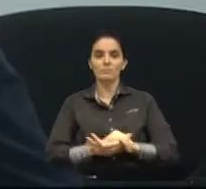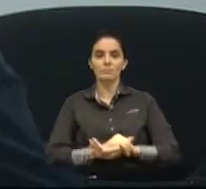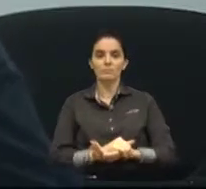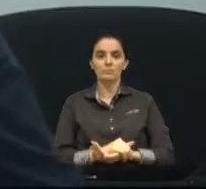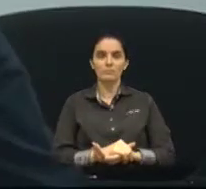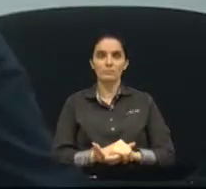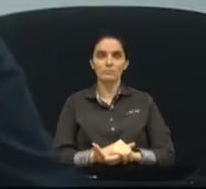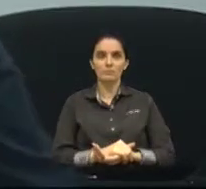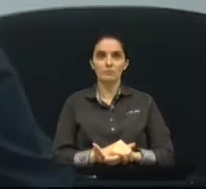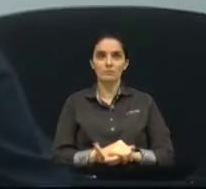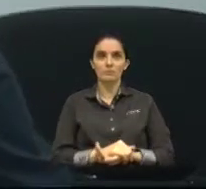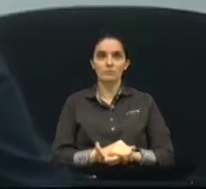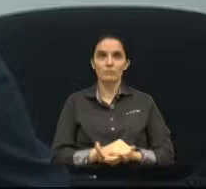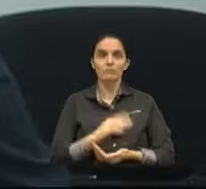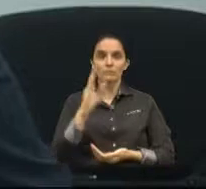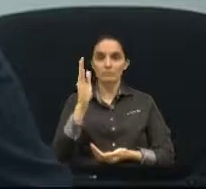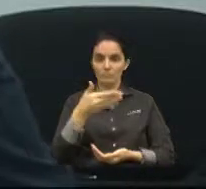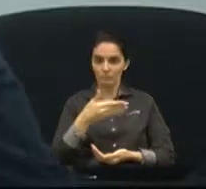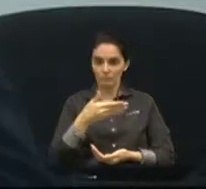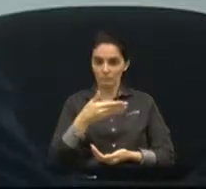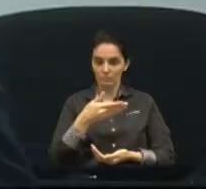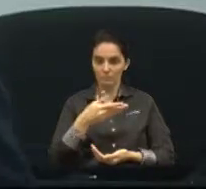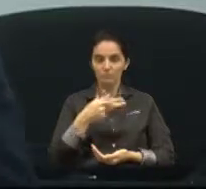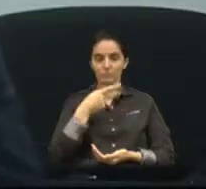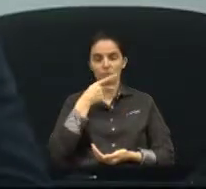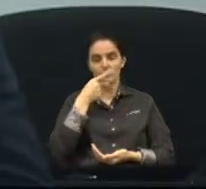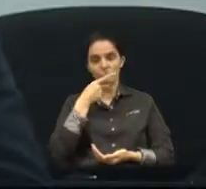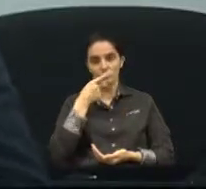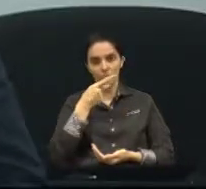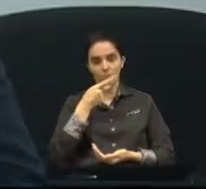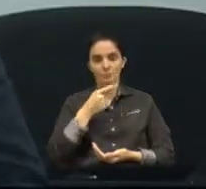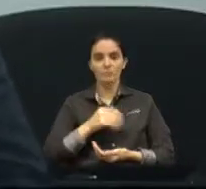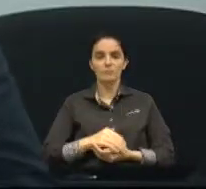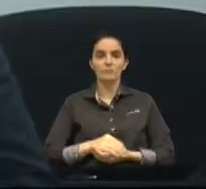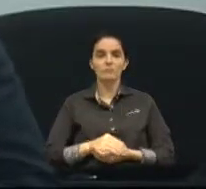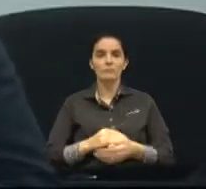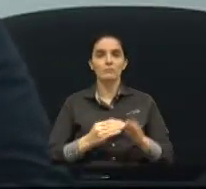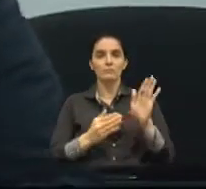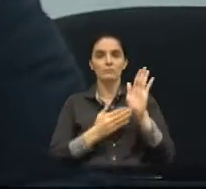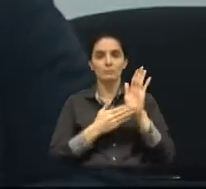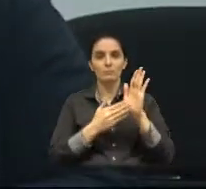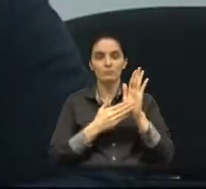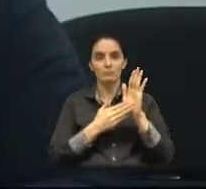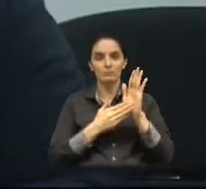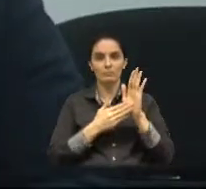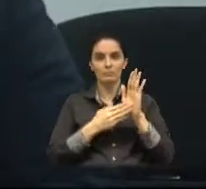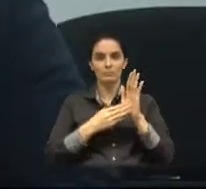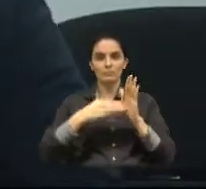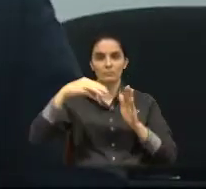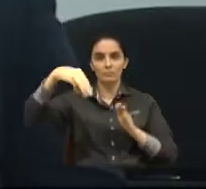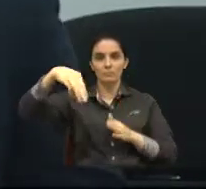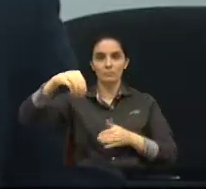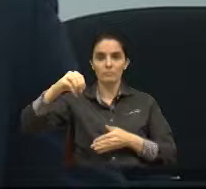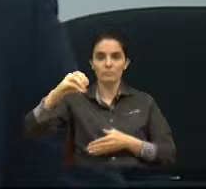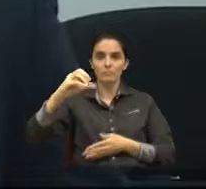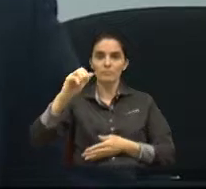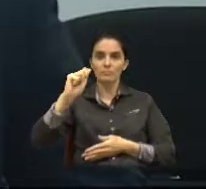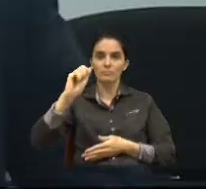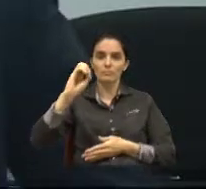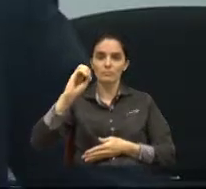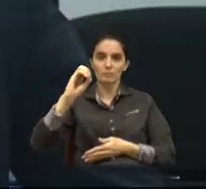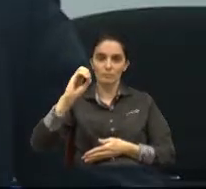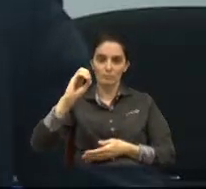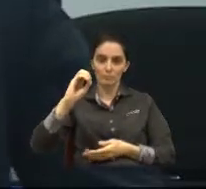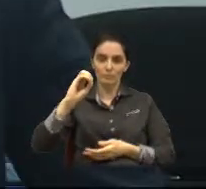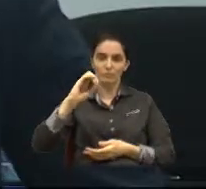já disse algo aqui nesse plenário quando apresentei uma moção de pesar em razão do falecimento do pastor